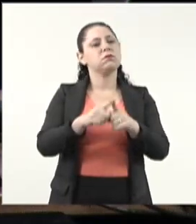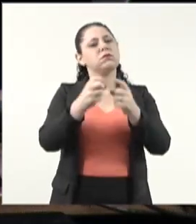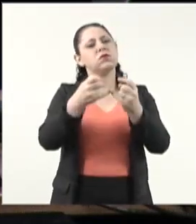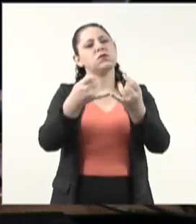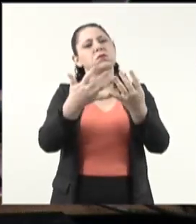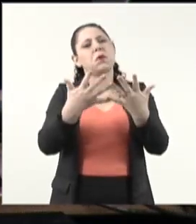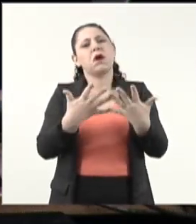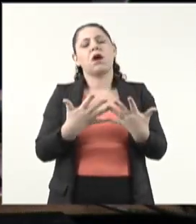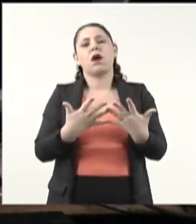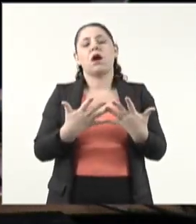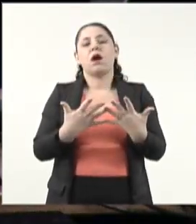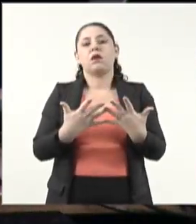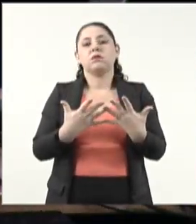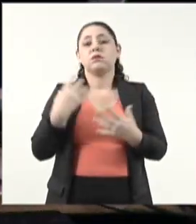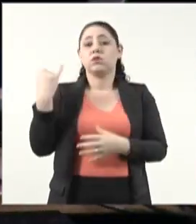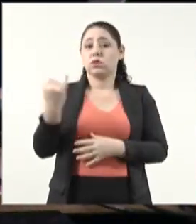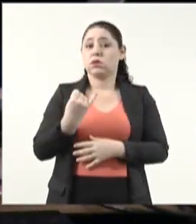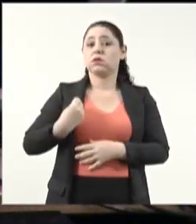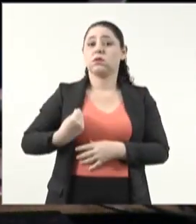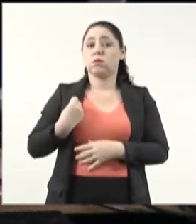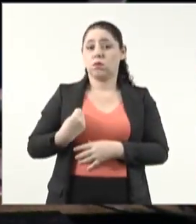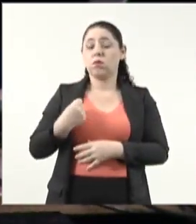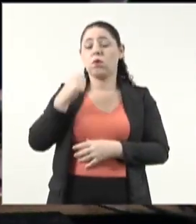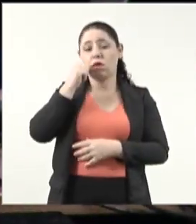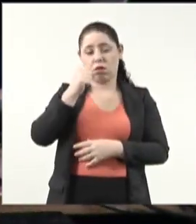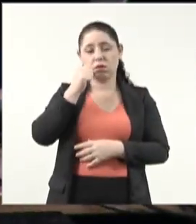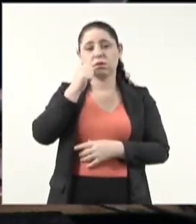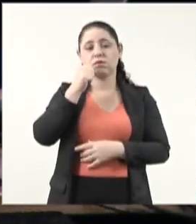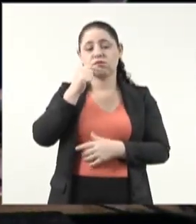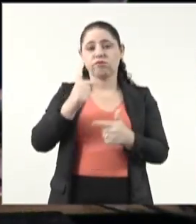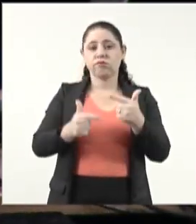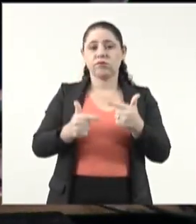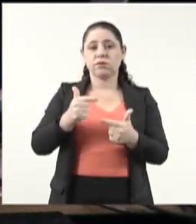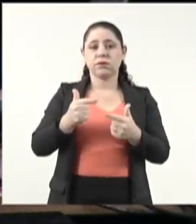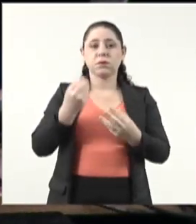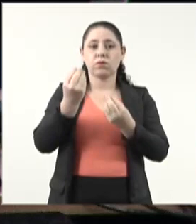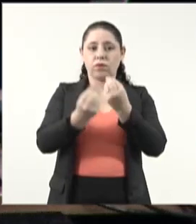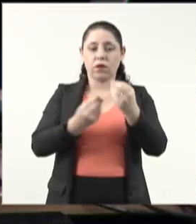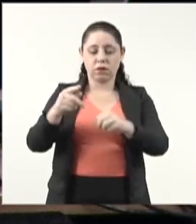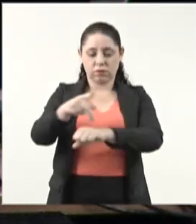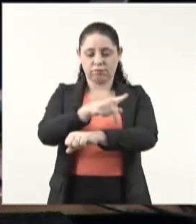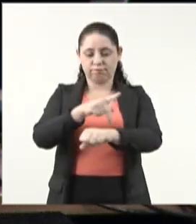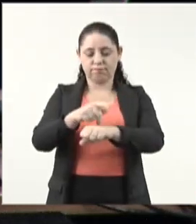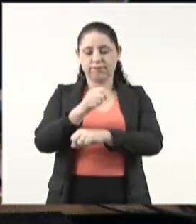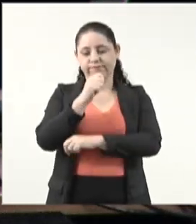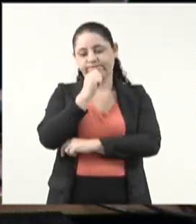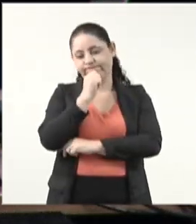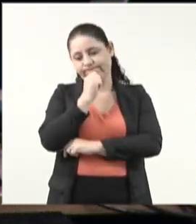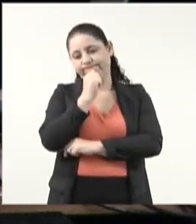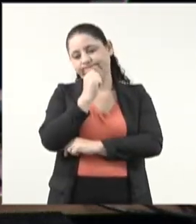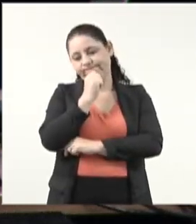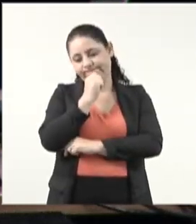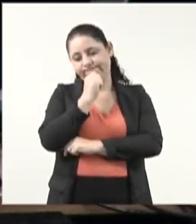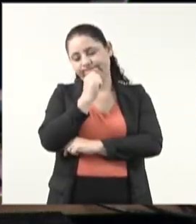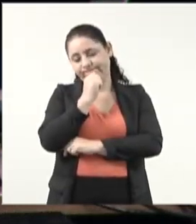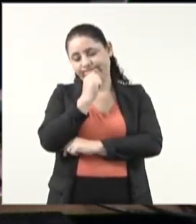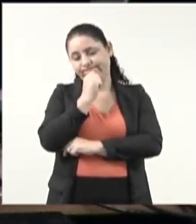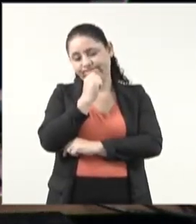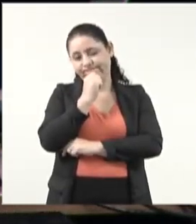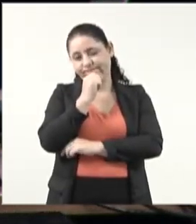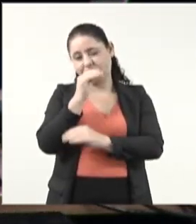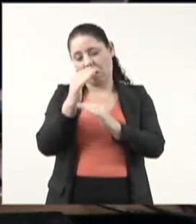da importância da participação da mulher na política e de como o nosso país ainda está muito